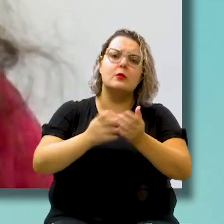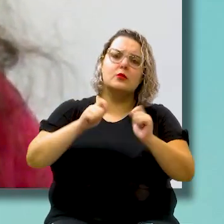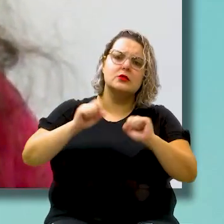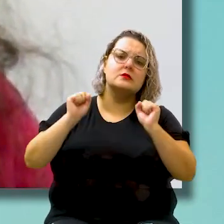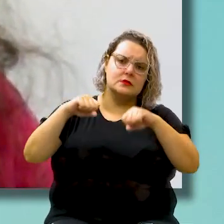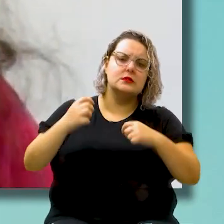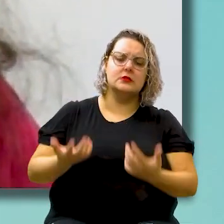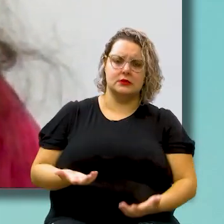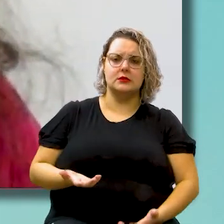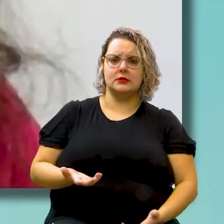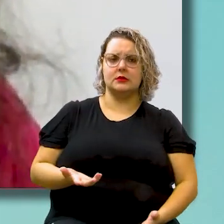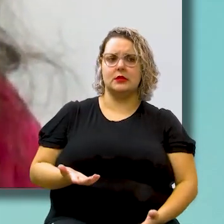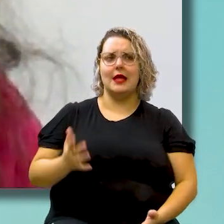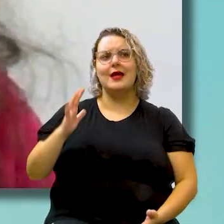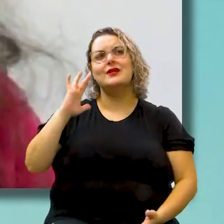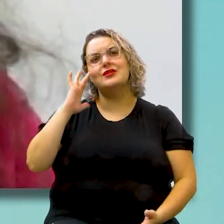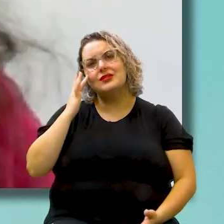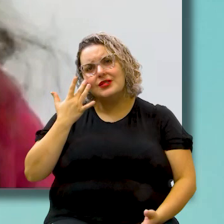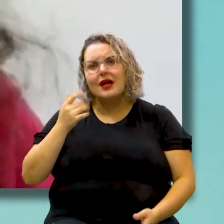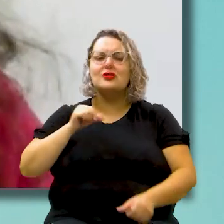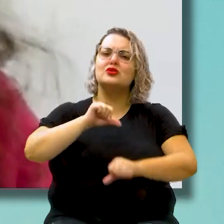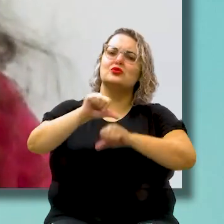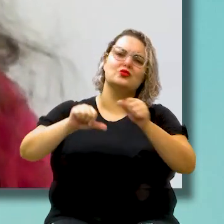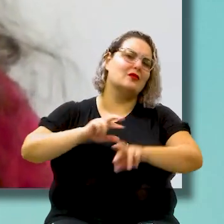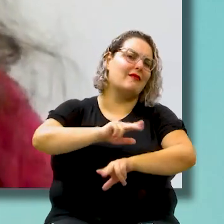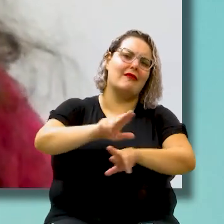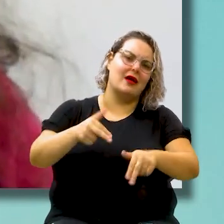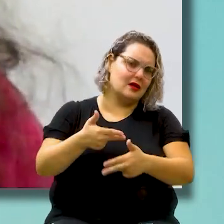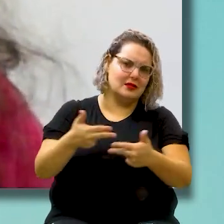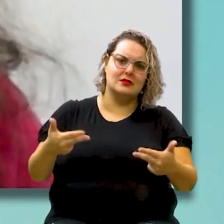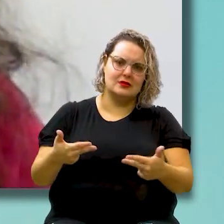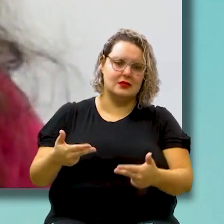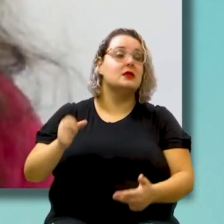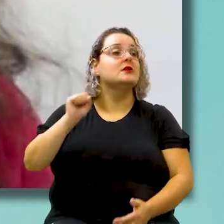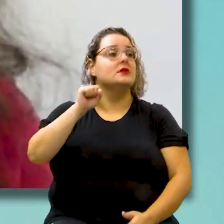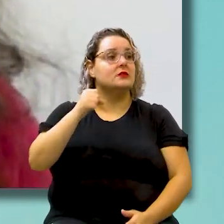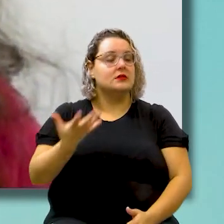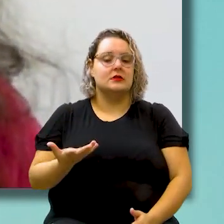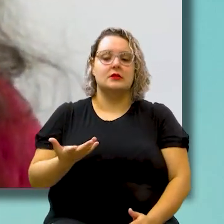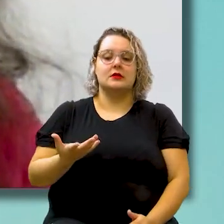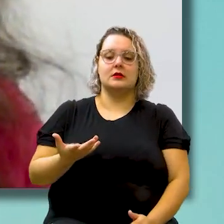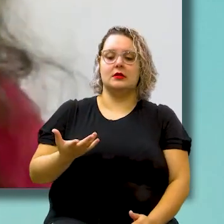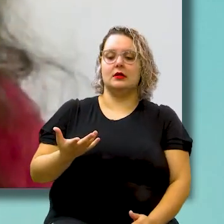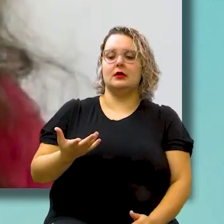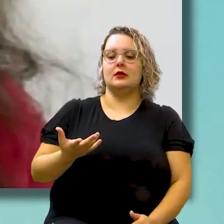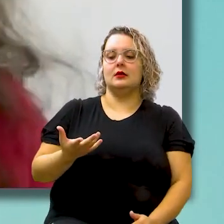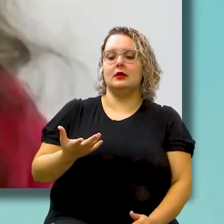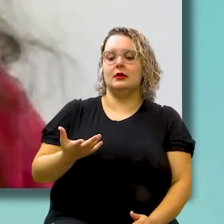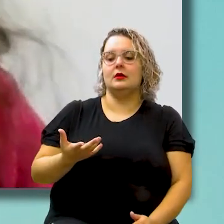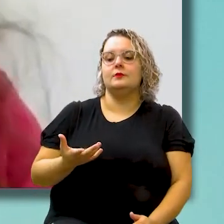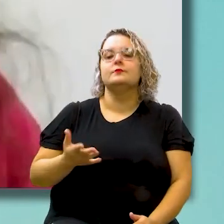que é possível, sim. Eu já acho que se mudou muita coisa, né, apesar Temos. de